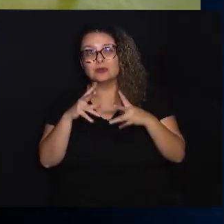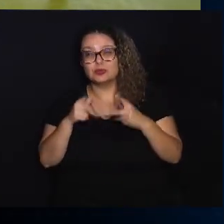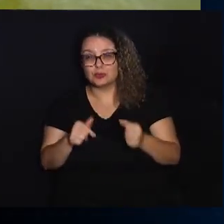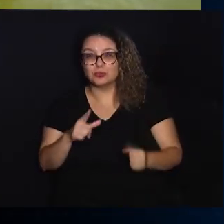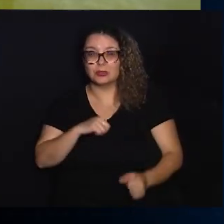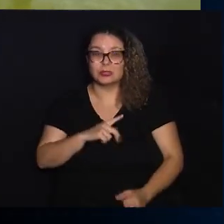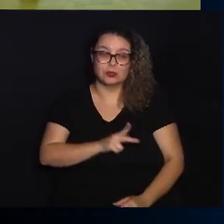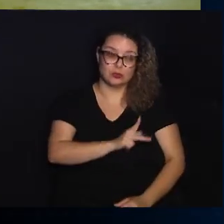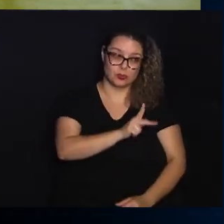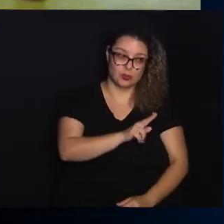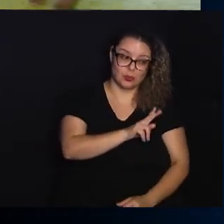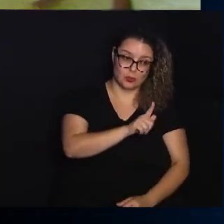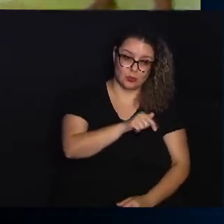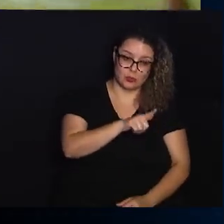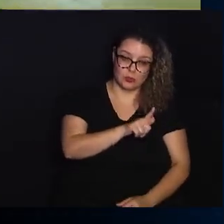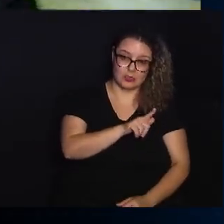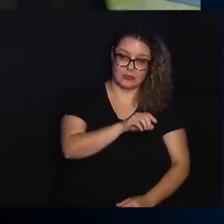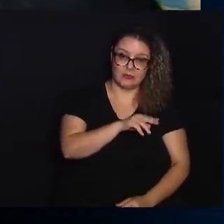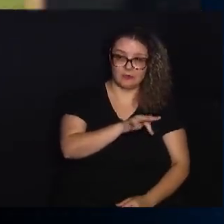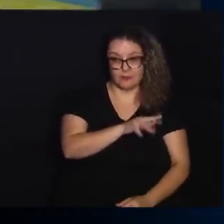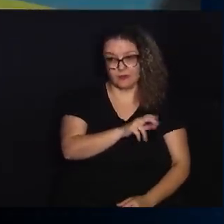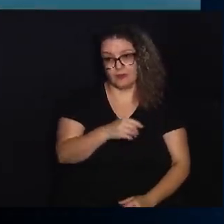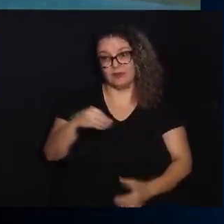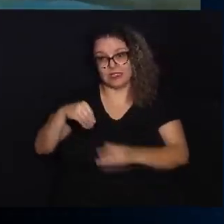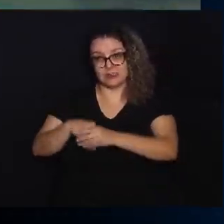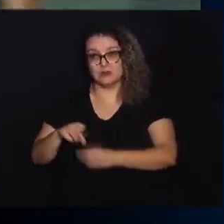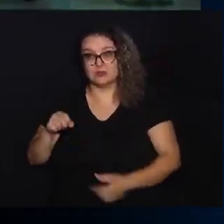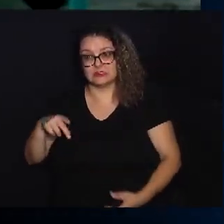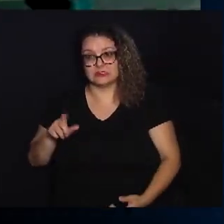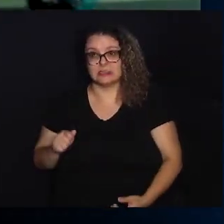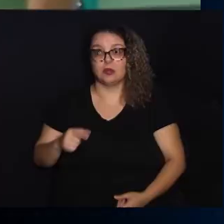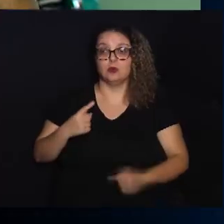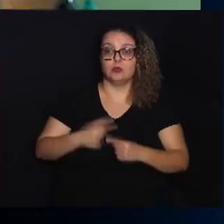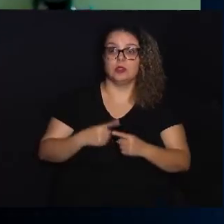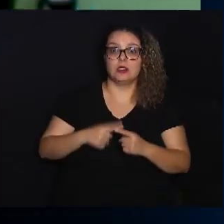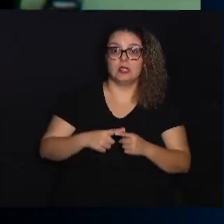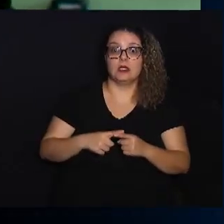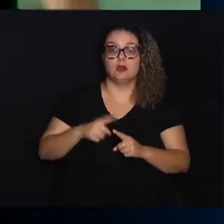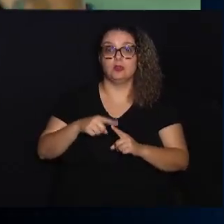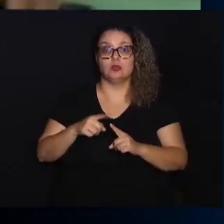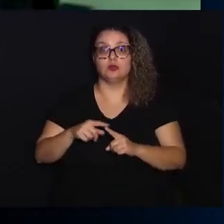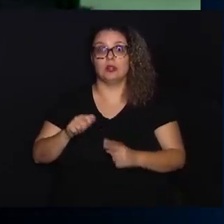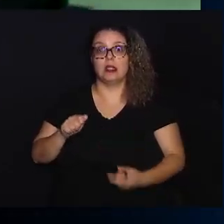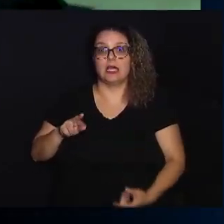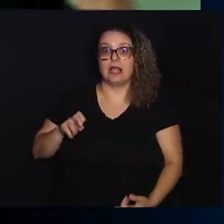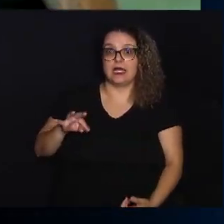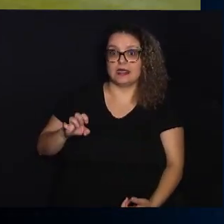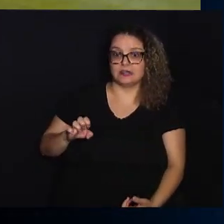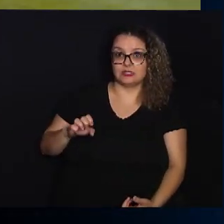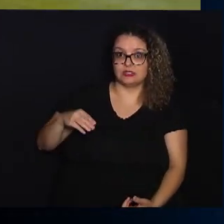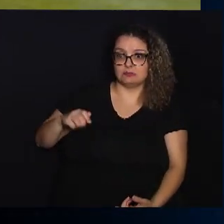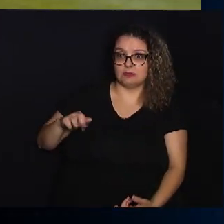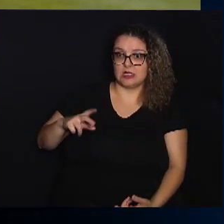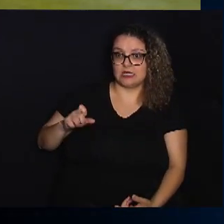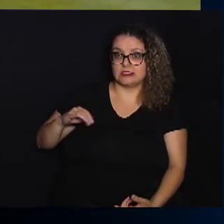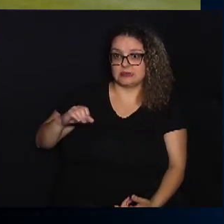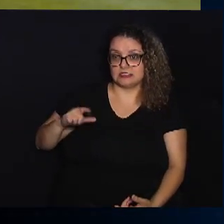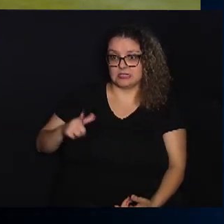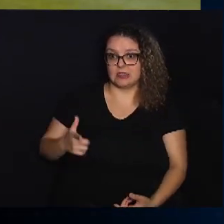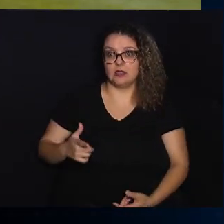que tem no Kung Fu vai ter no sandá, porque o que acontece? A modalidade, enquanto arte